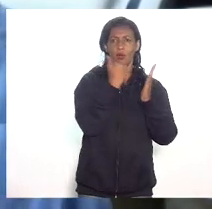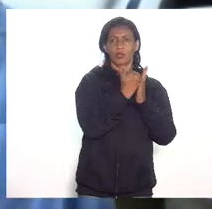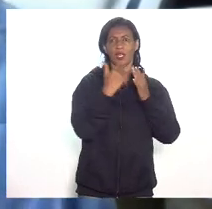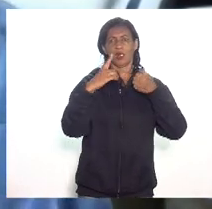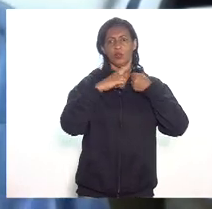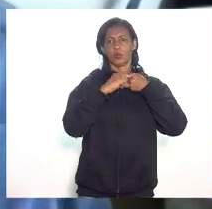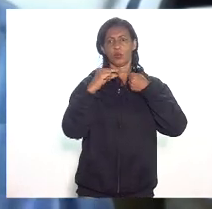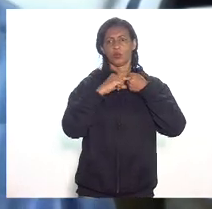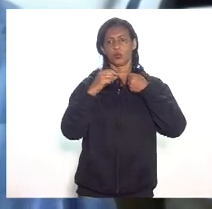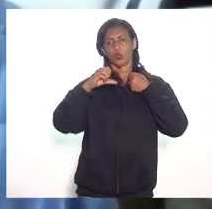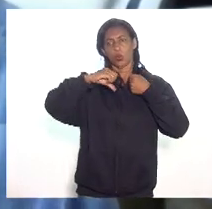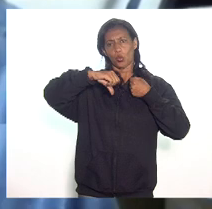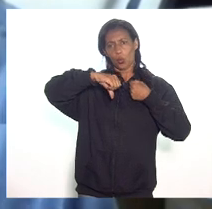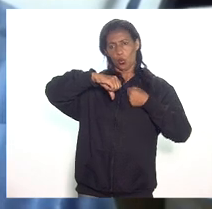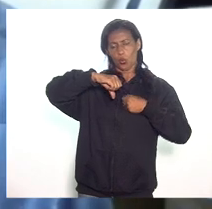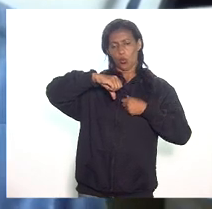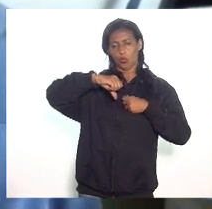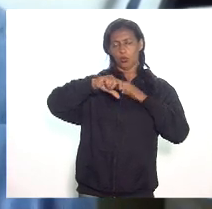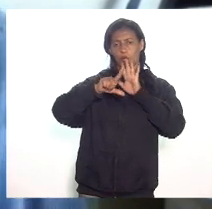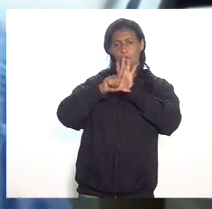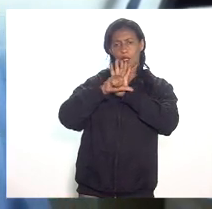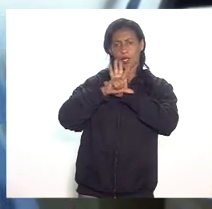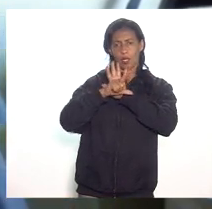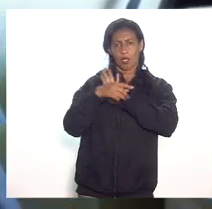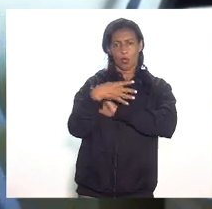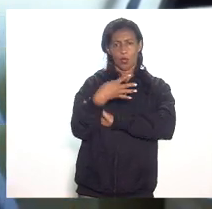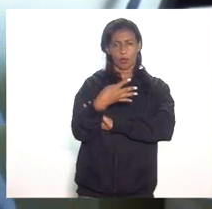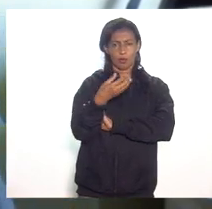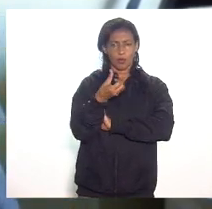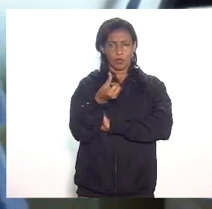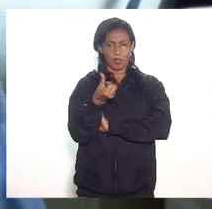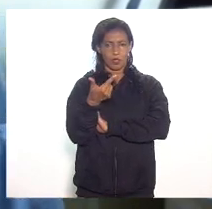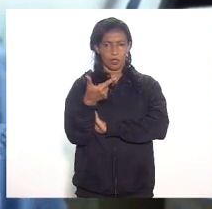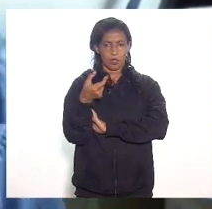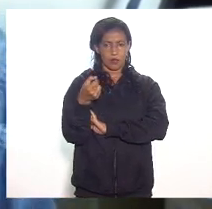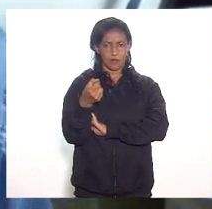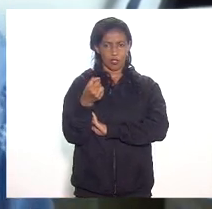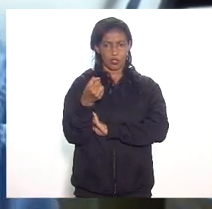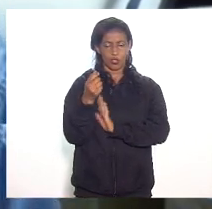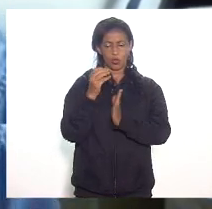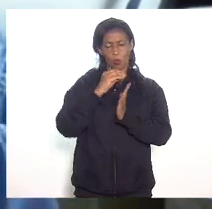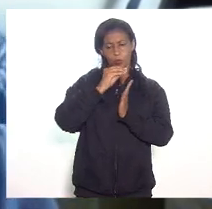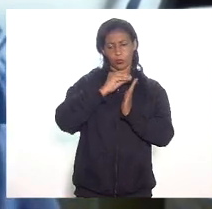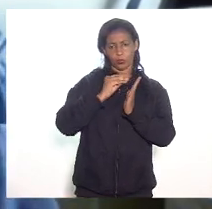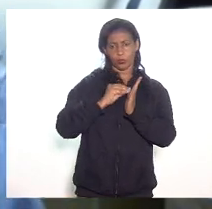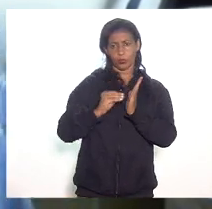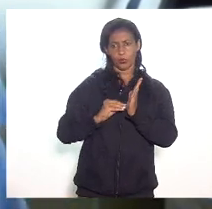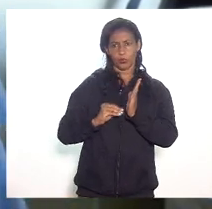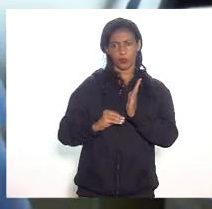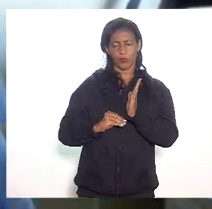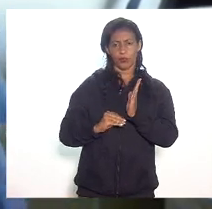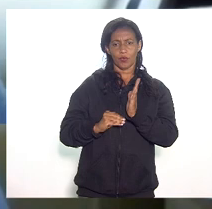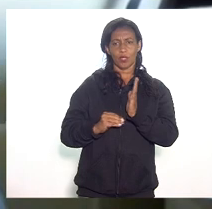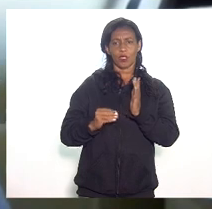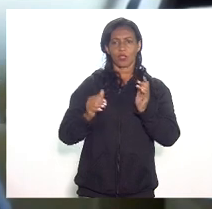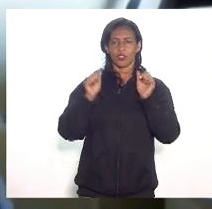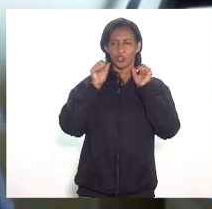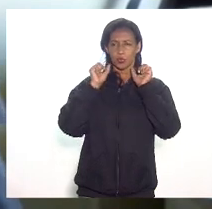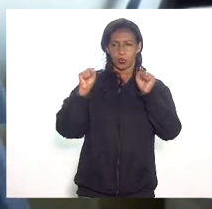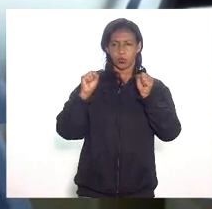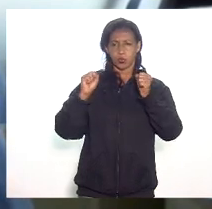9 da lei 4.620, de preenchimento de carros comissionados